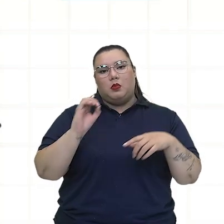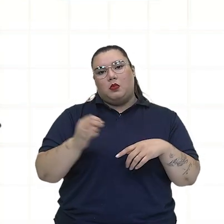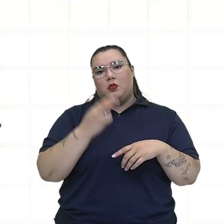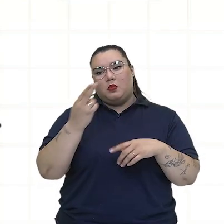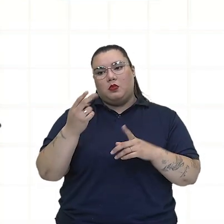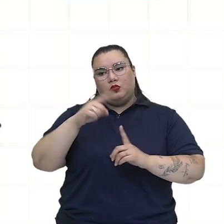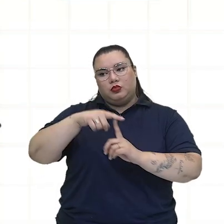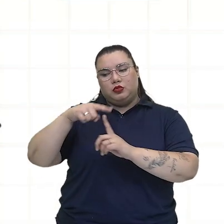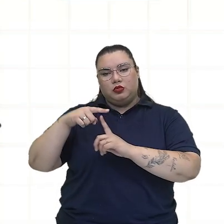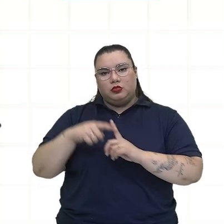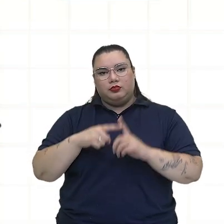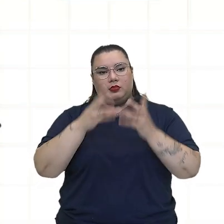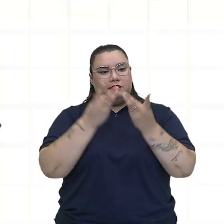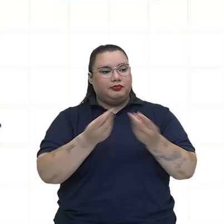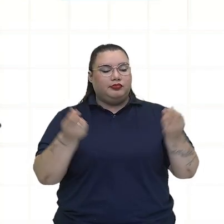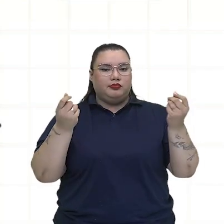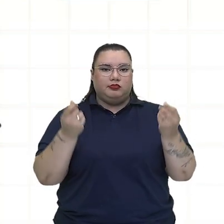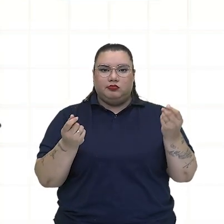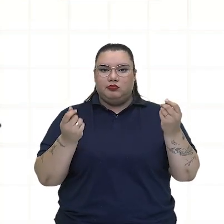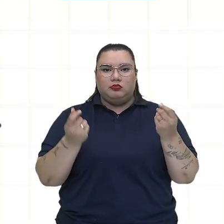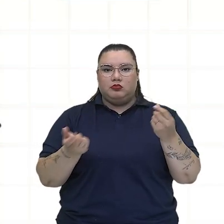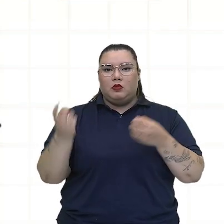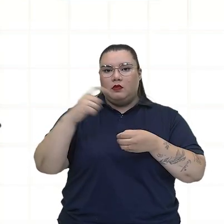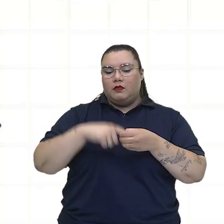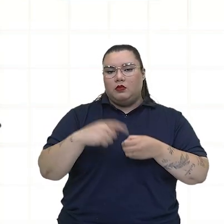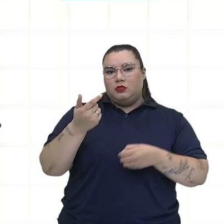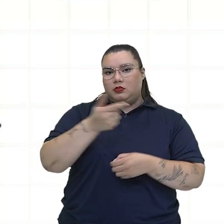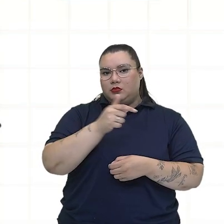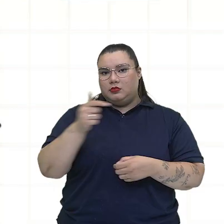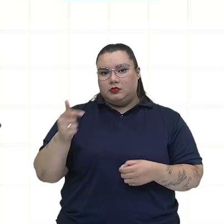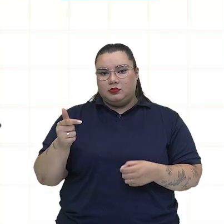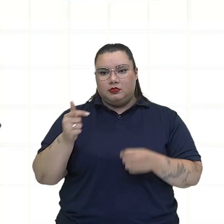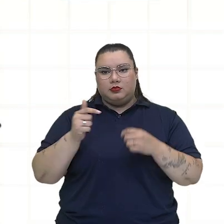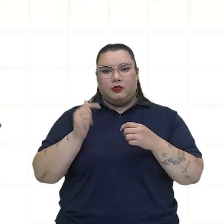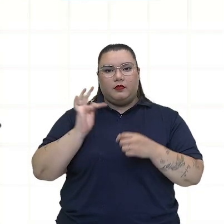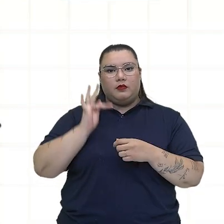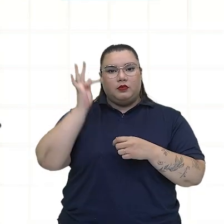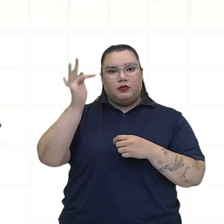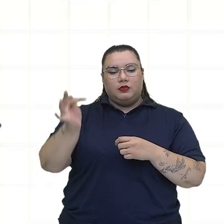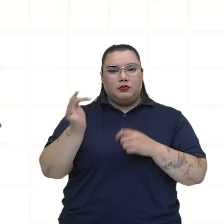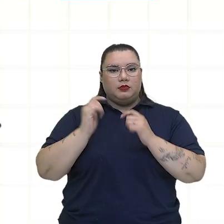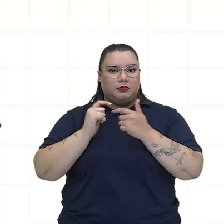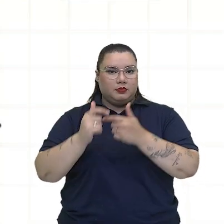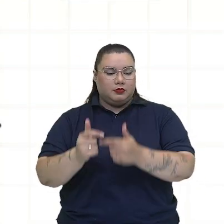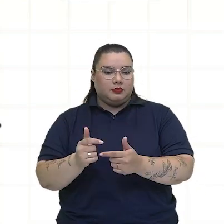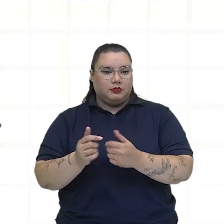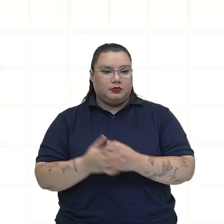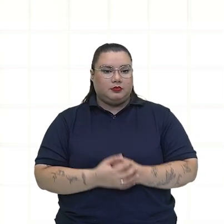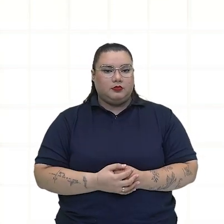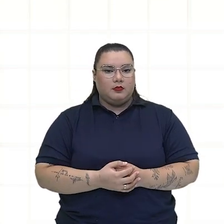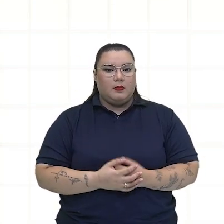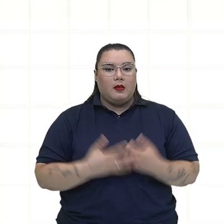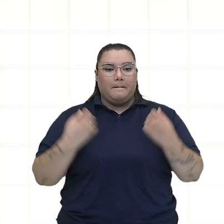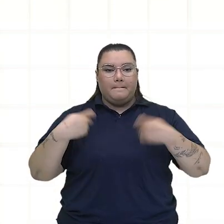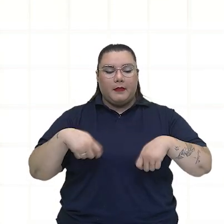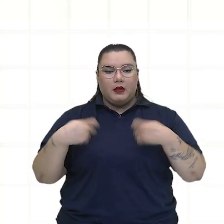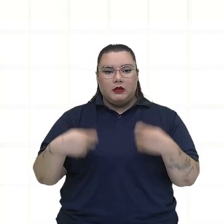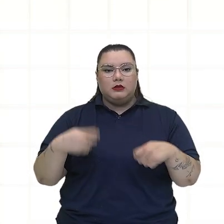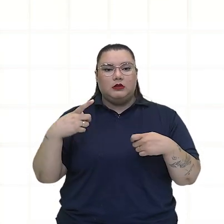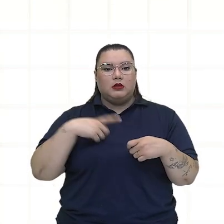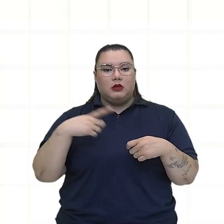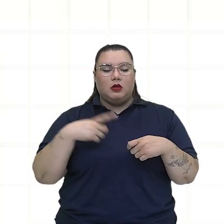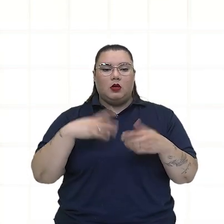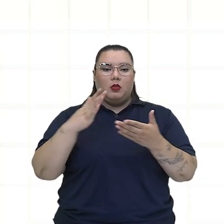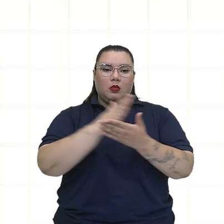de determinadas espécies que não vão ficar disponíveis para as gerações futuras. Então, há a necessidade